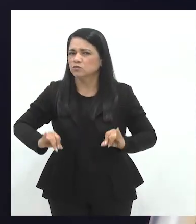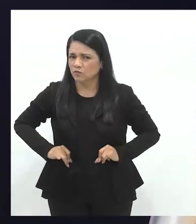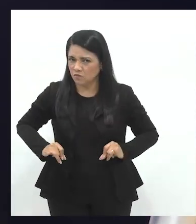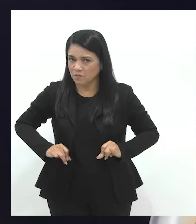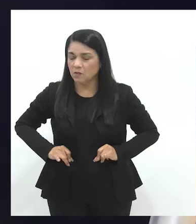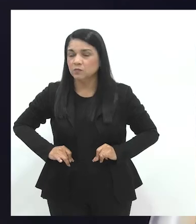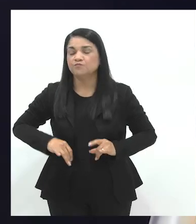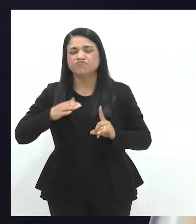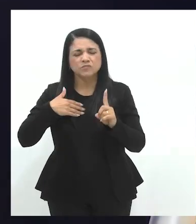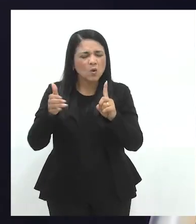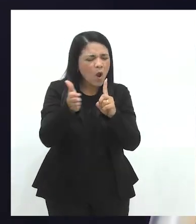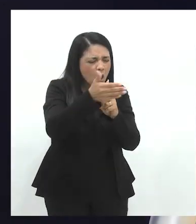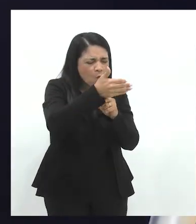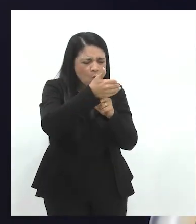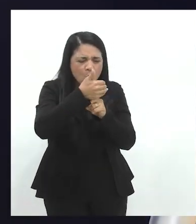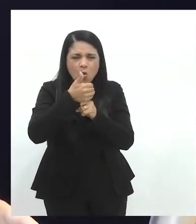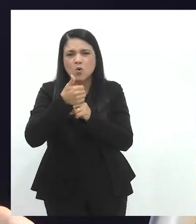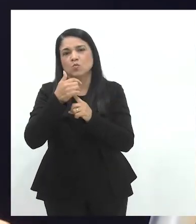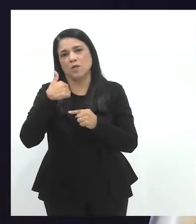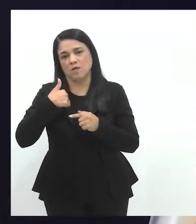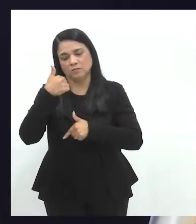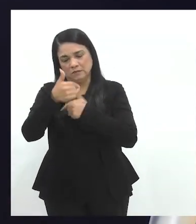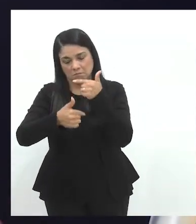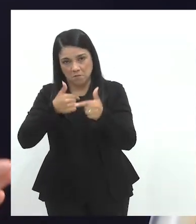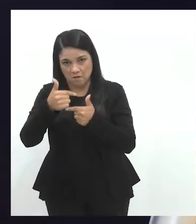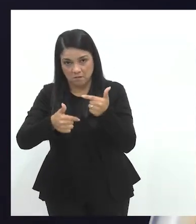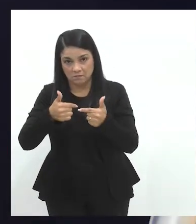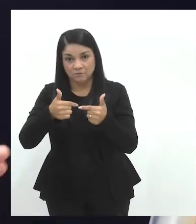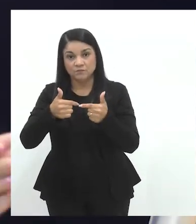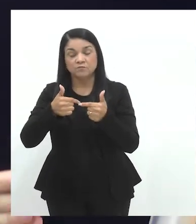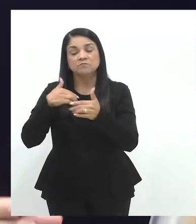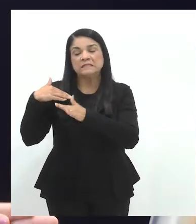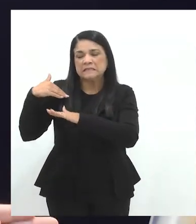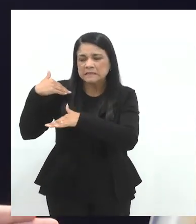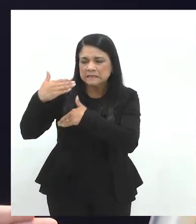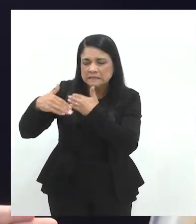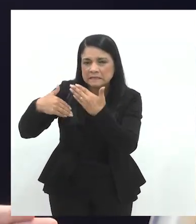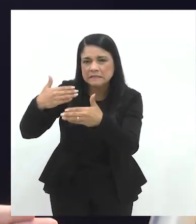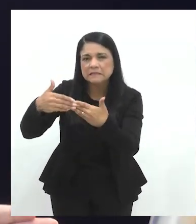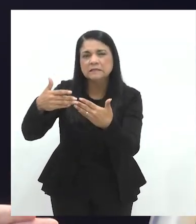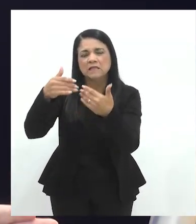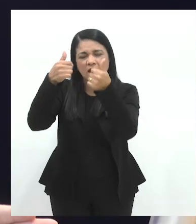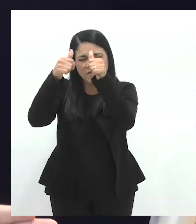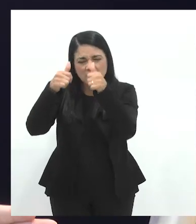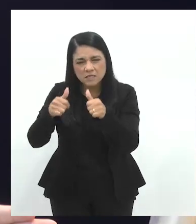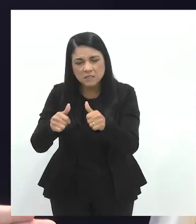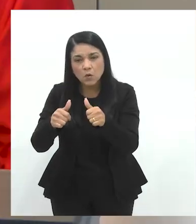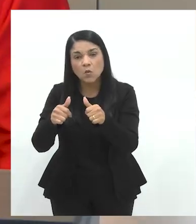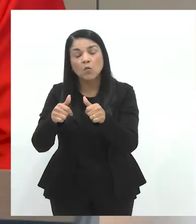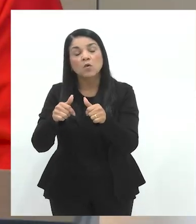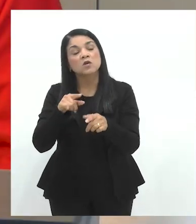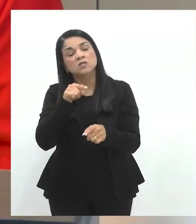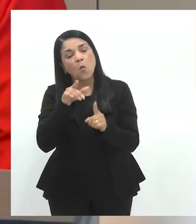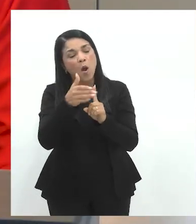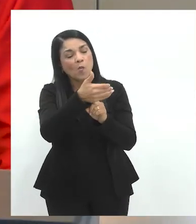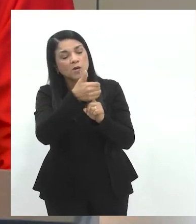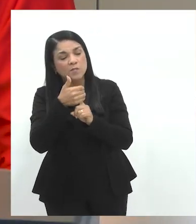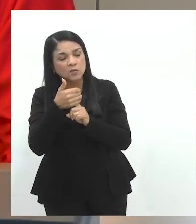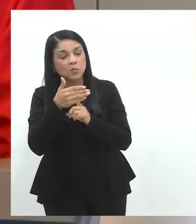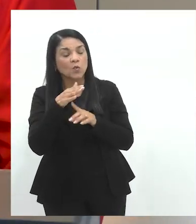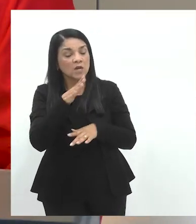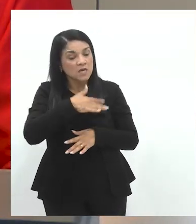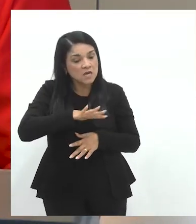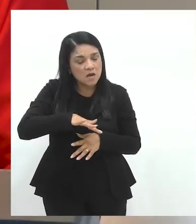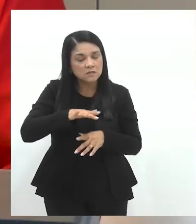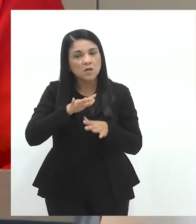gente precisa acolher. Eu trabalho muito com acolhimento. Eu vou trabalhando ao longo da minha Seu avaliação acolhimento é com as crianças ou com os pais